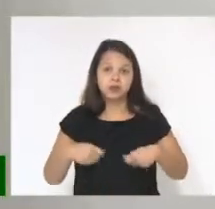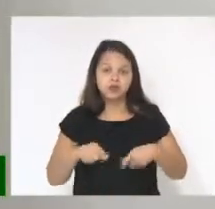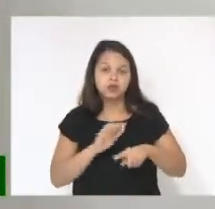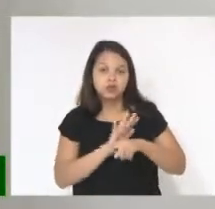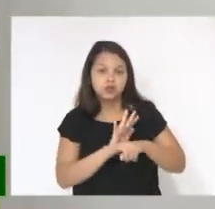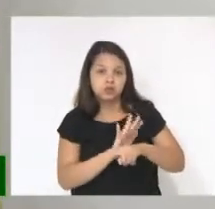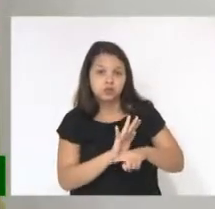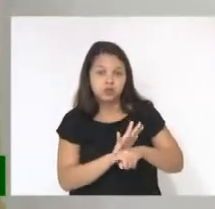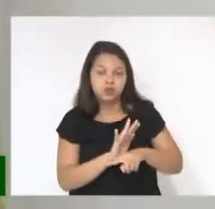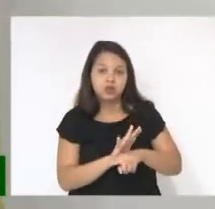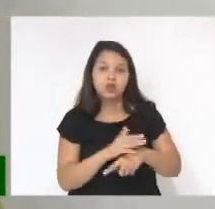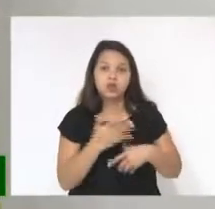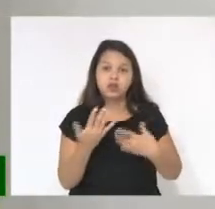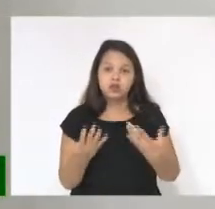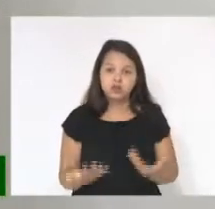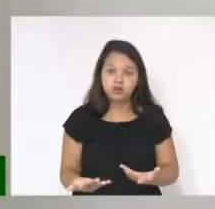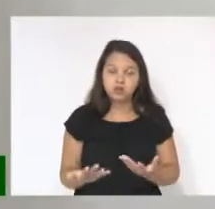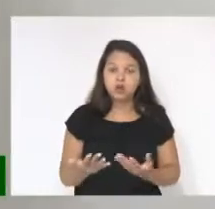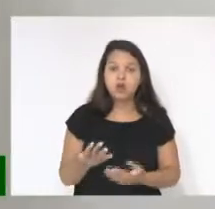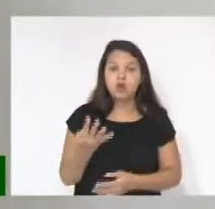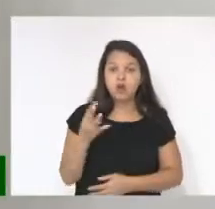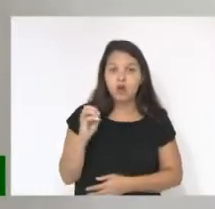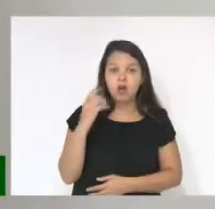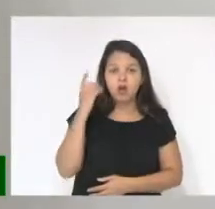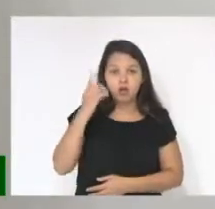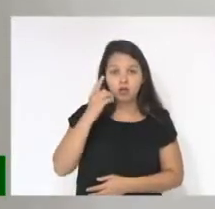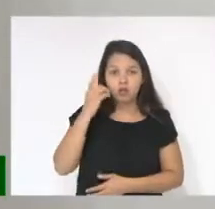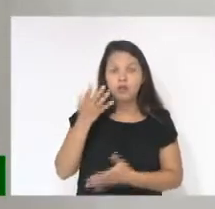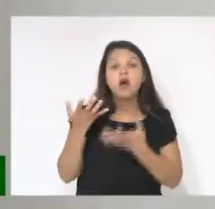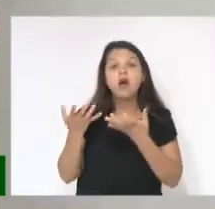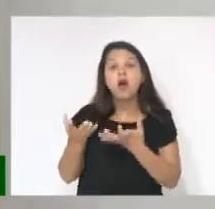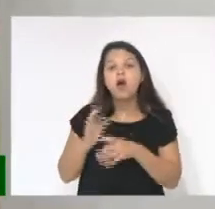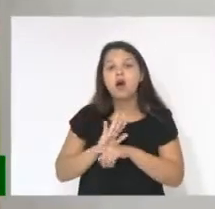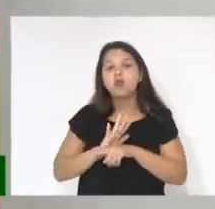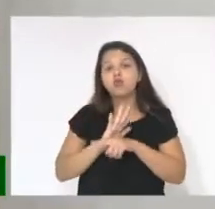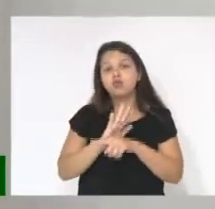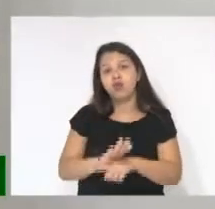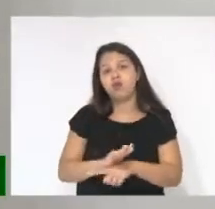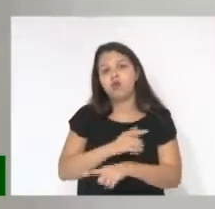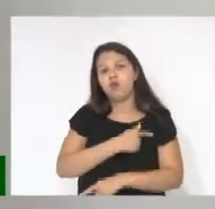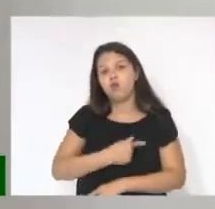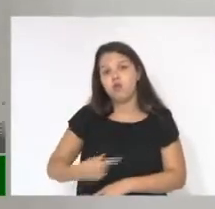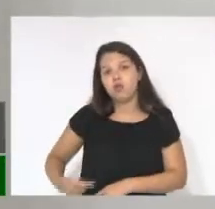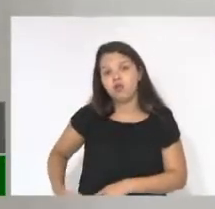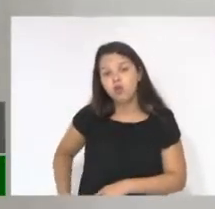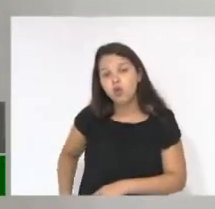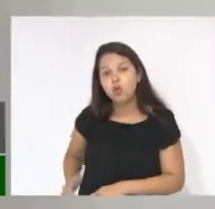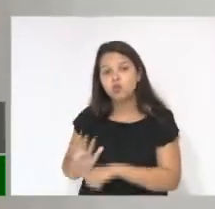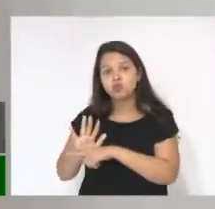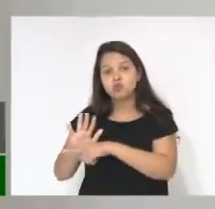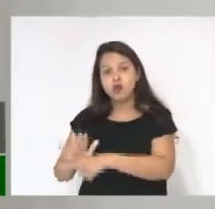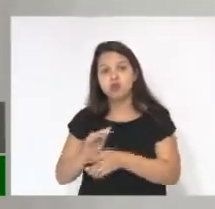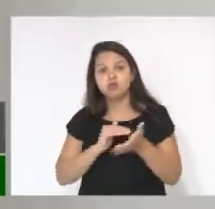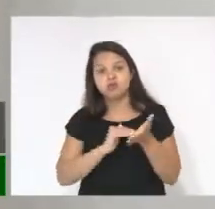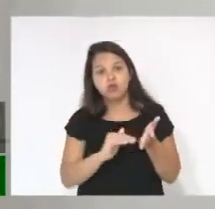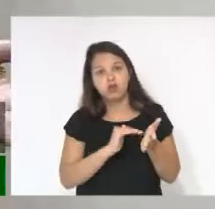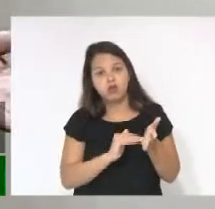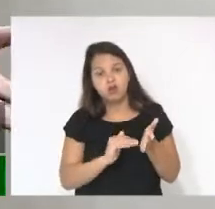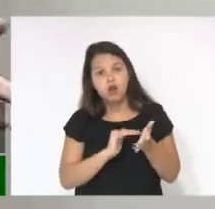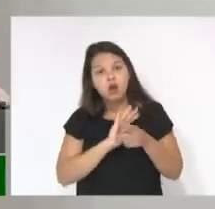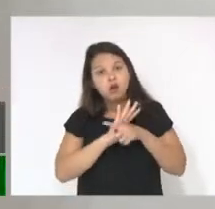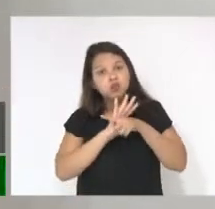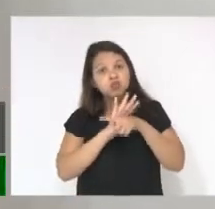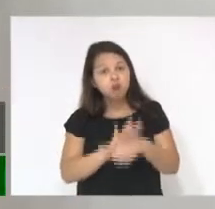que o que a gente quer fazer aqui, os 40 deputados, é ajudar o nosso governador, ajudar o nosso secretário e dar uma solução definitiva para a população,